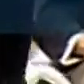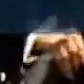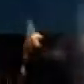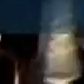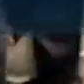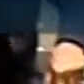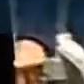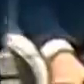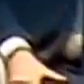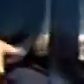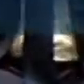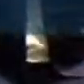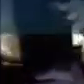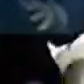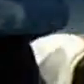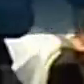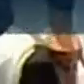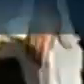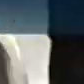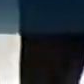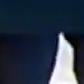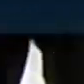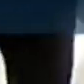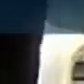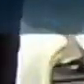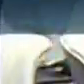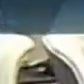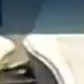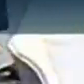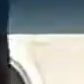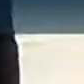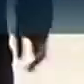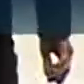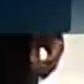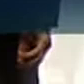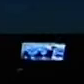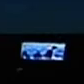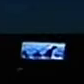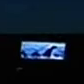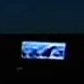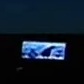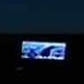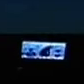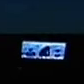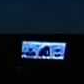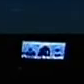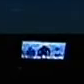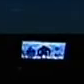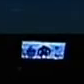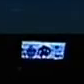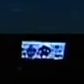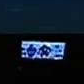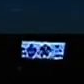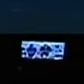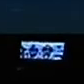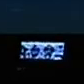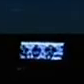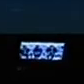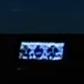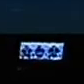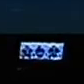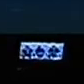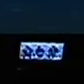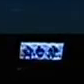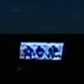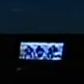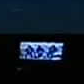Senhoras e senhores, a seguir assistiremos à entrega da Ordem do Mérito Industrial São Paulo, à excelentíssima presidenta da